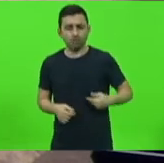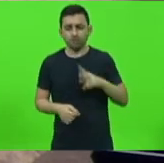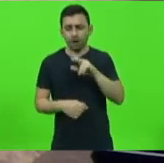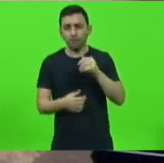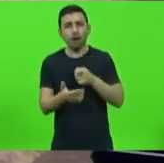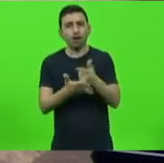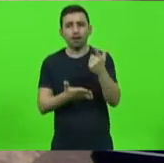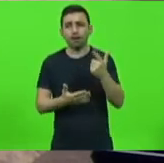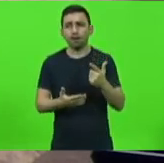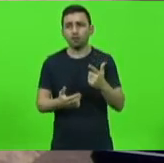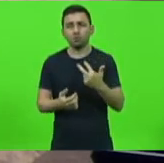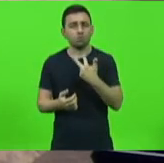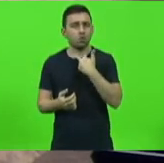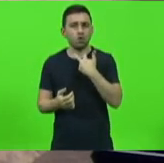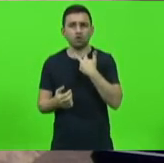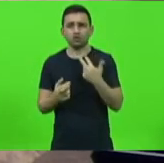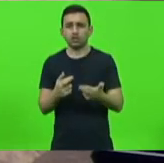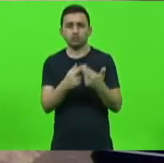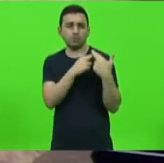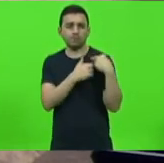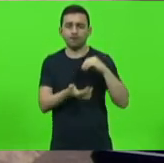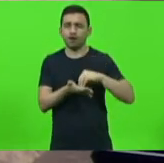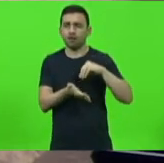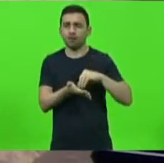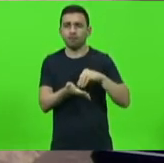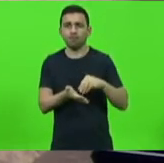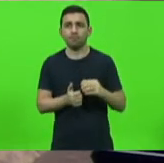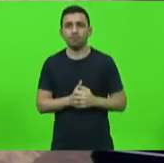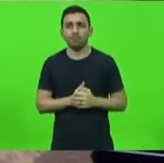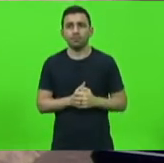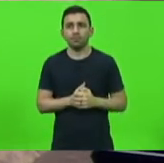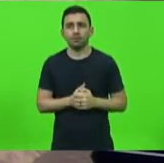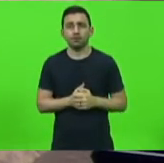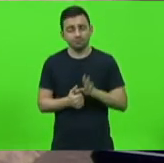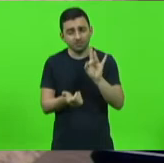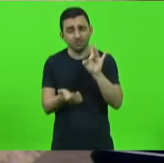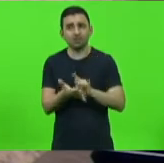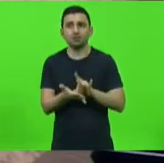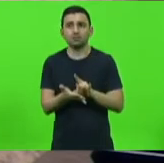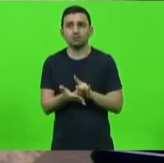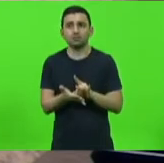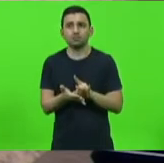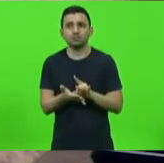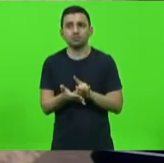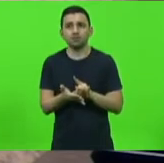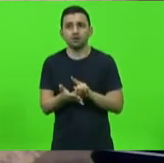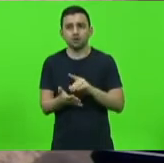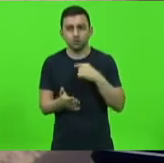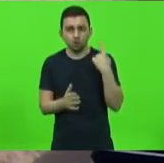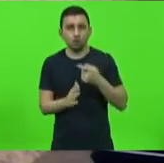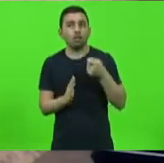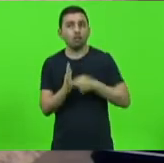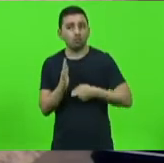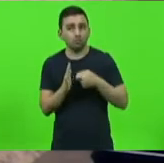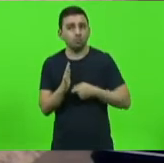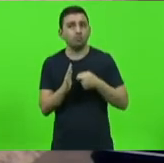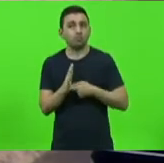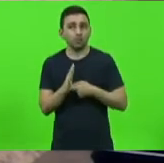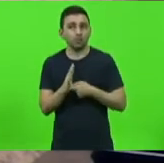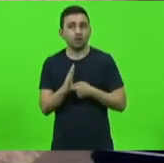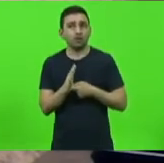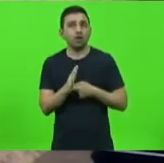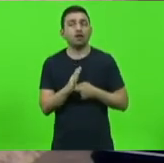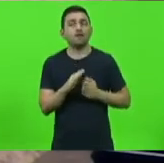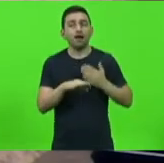ser irresponsáveis aqui. Essa é a verdade. Nós estamos cobrando, e agora nós vamos sair daqui, nós vamos lá